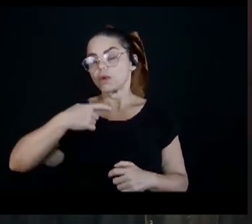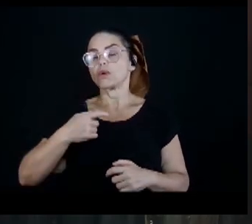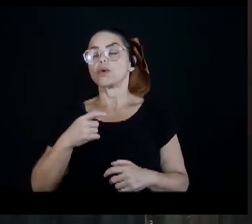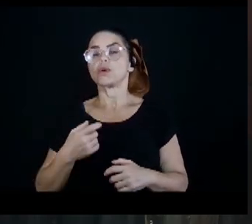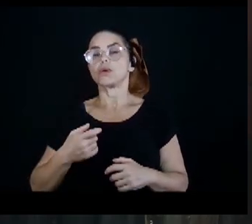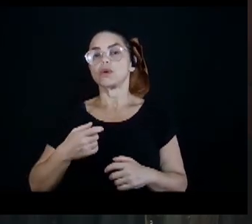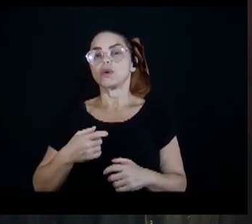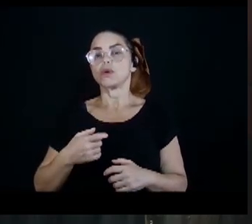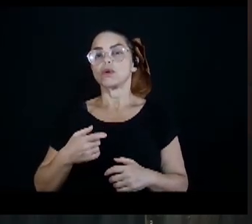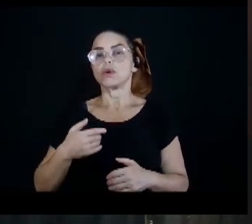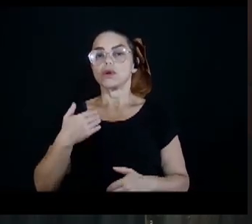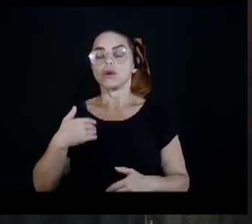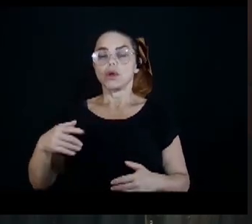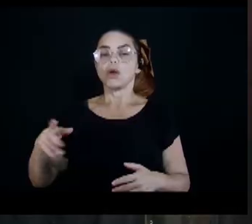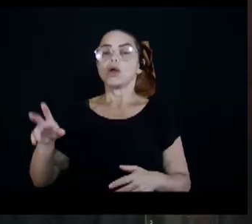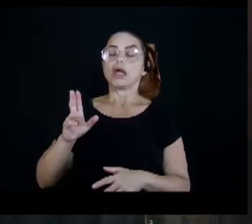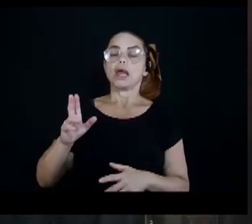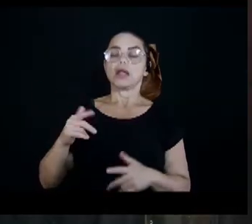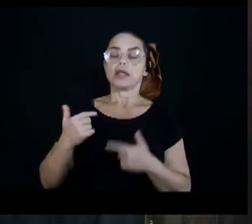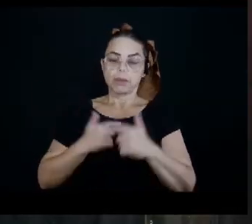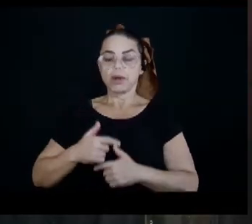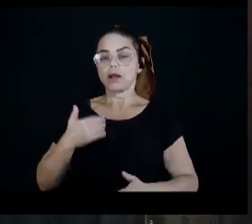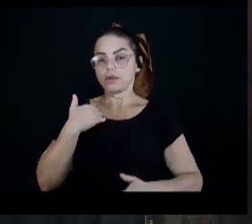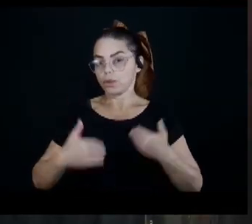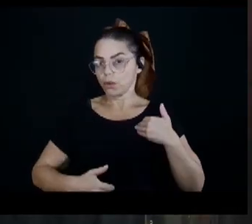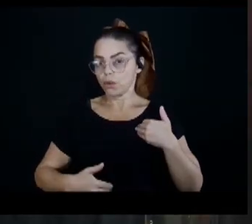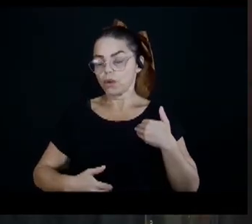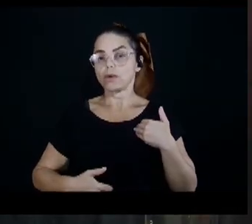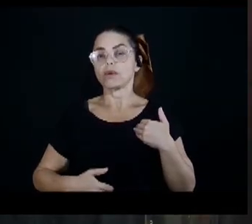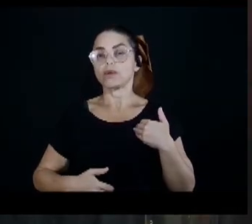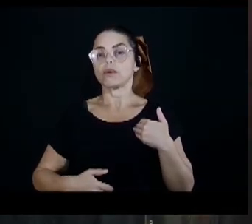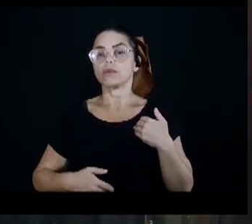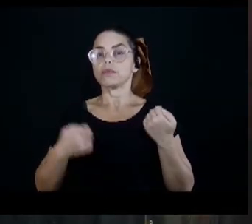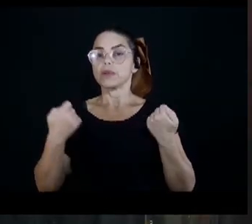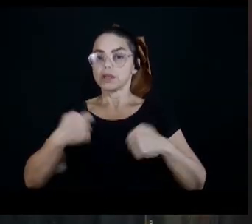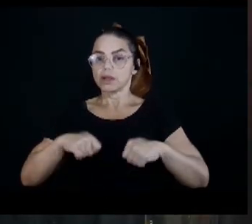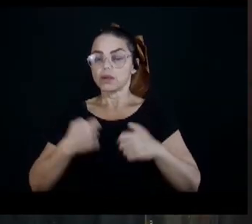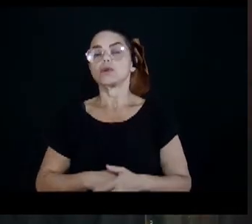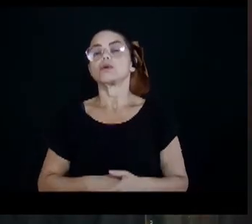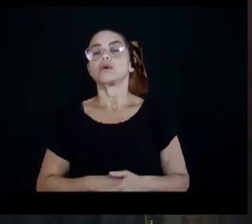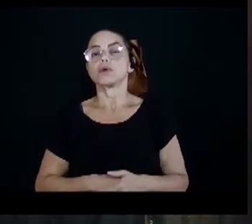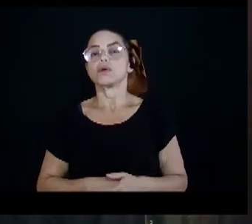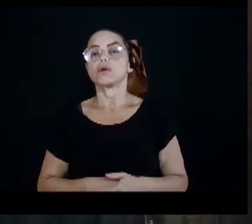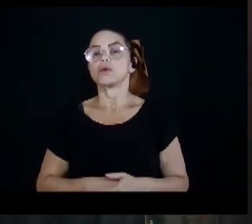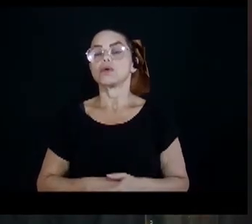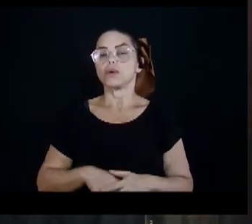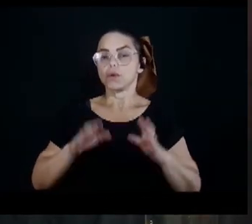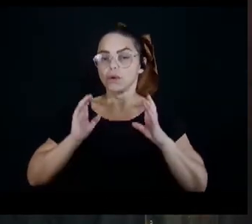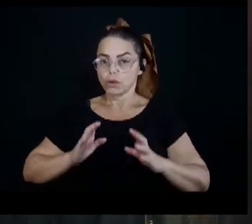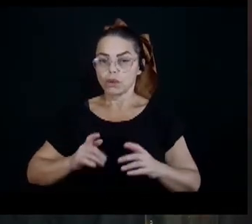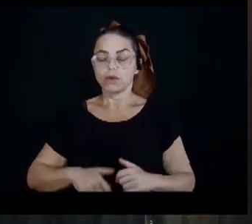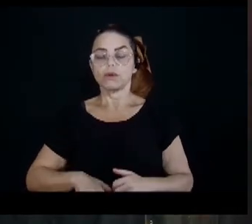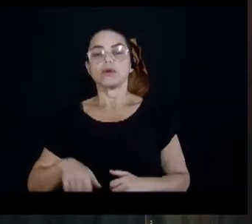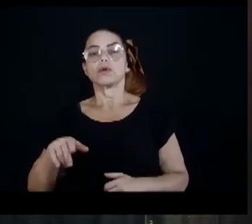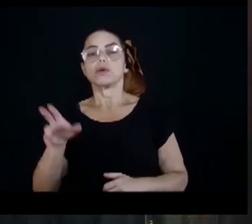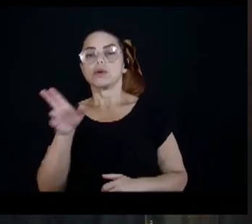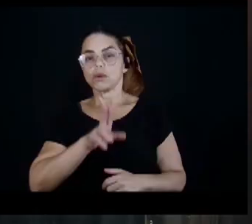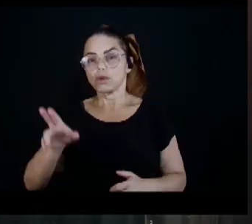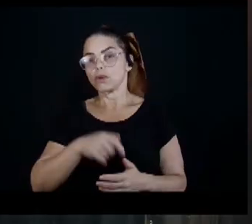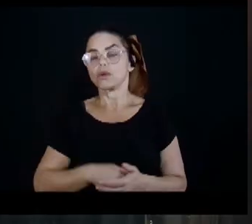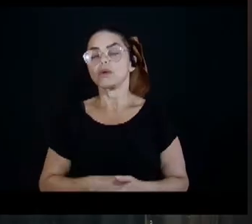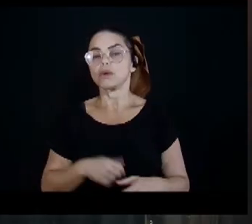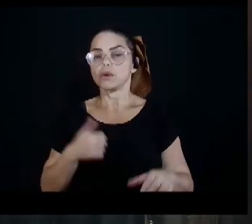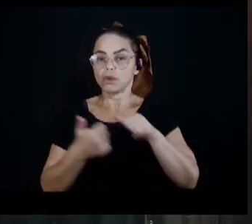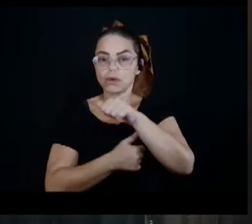fisiologicamente, né? E o ser humano precisa o quê? O cidadão que está fazendo uso de mudar a sua